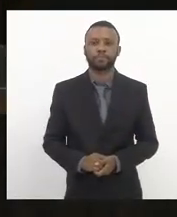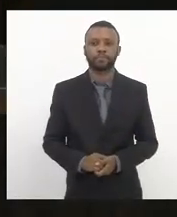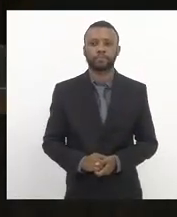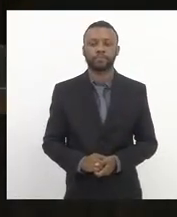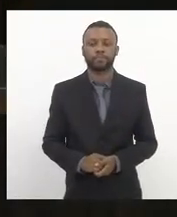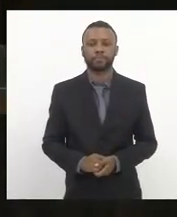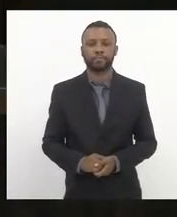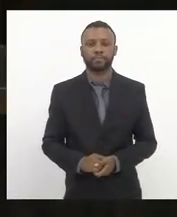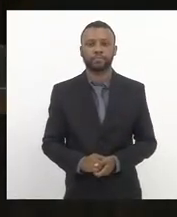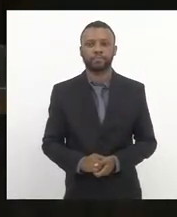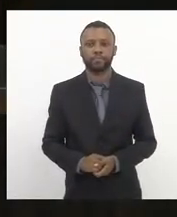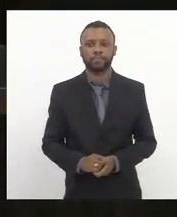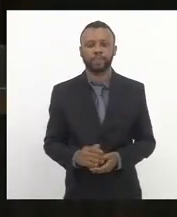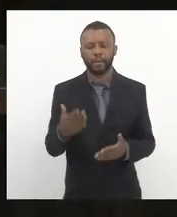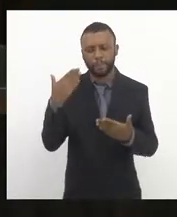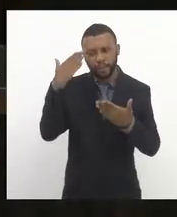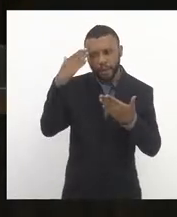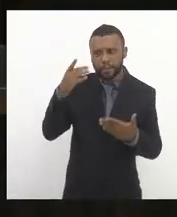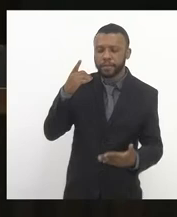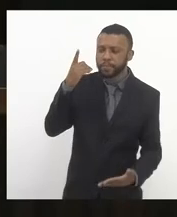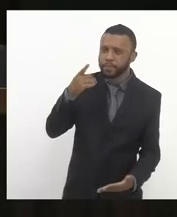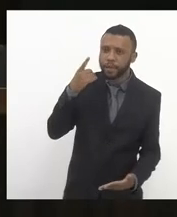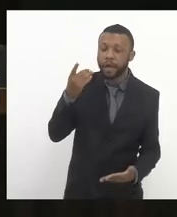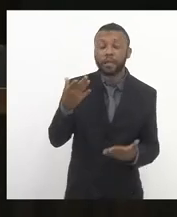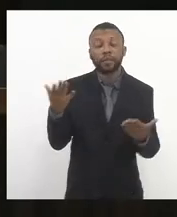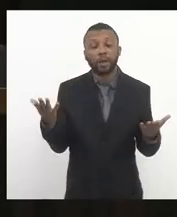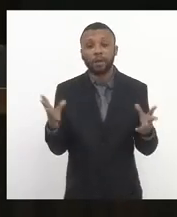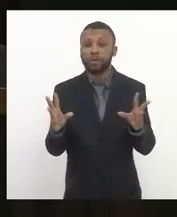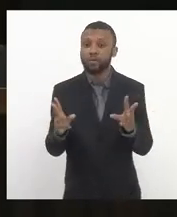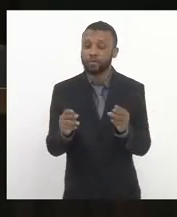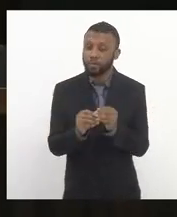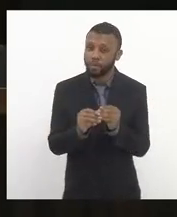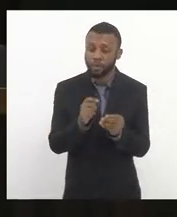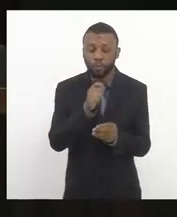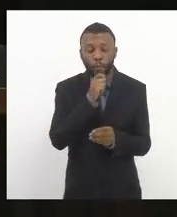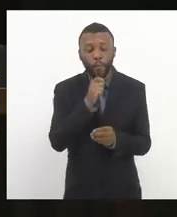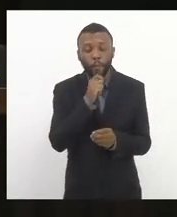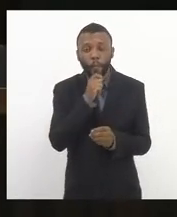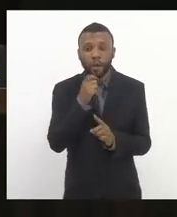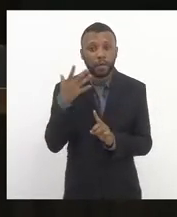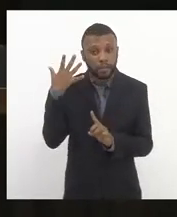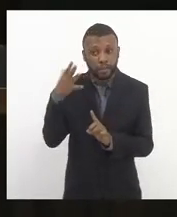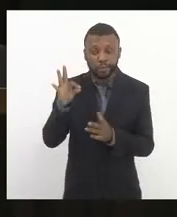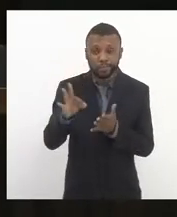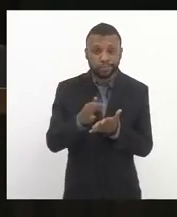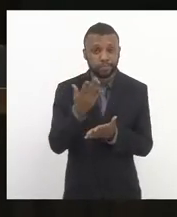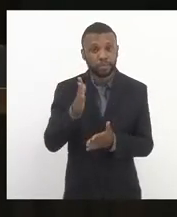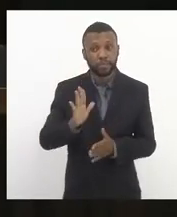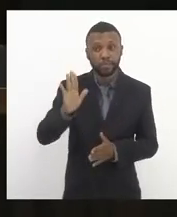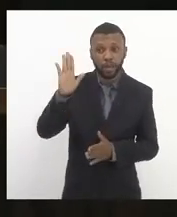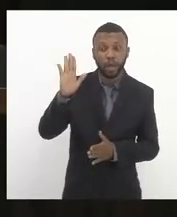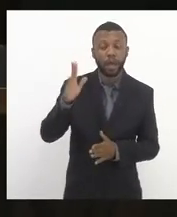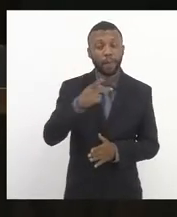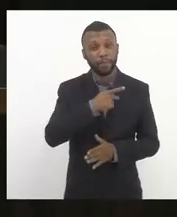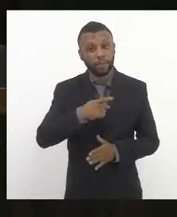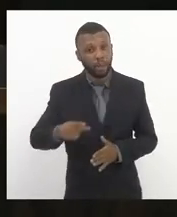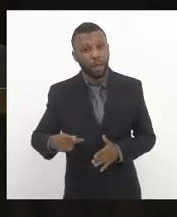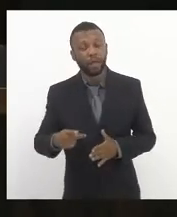Obrigada, deputado Felipe Poubel. E não havendo mais oradores inscritos, a presidência